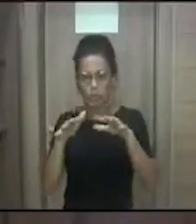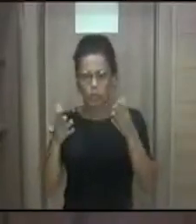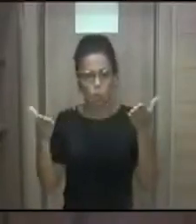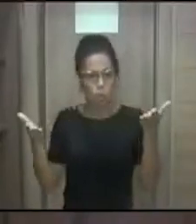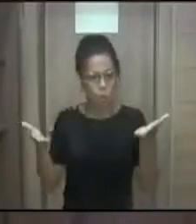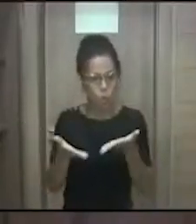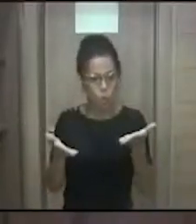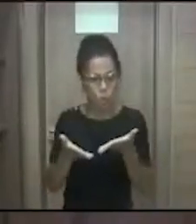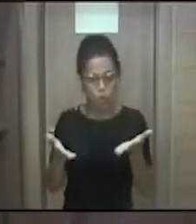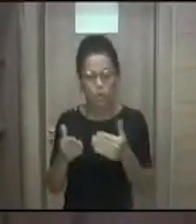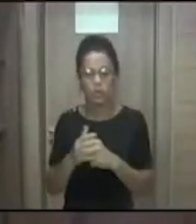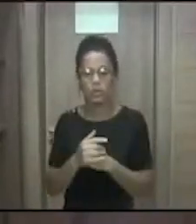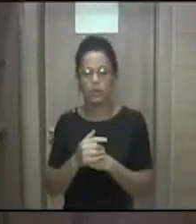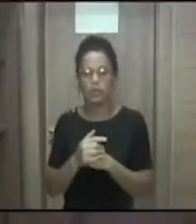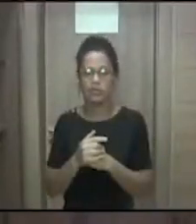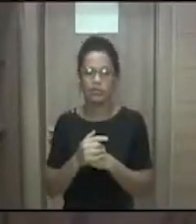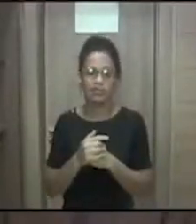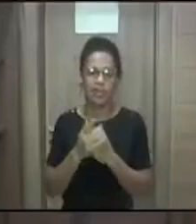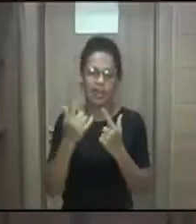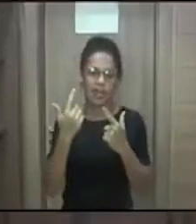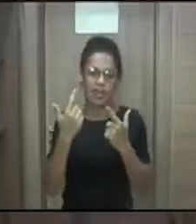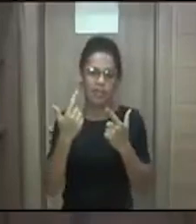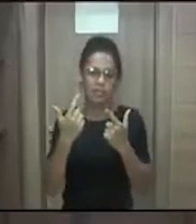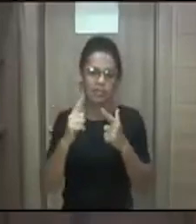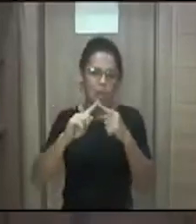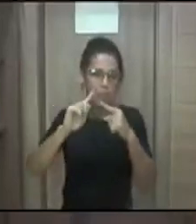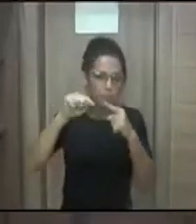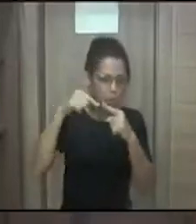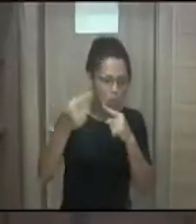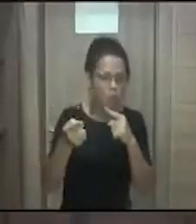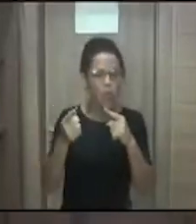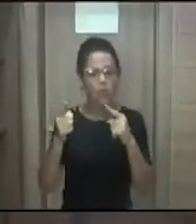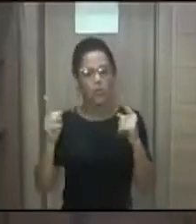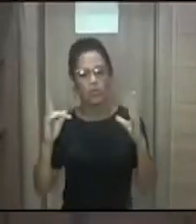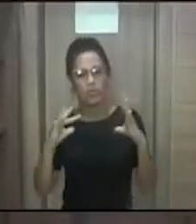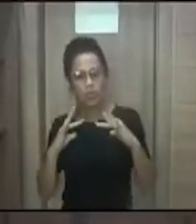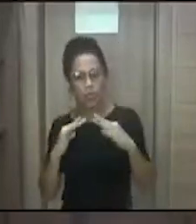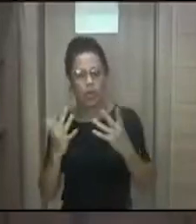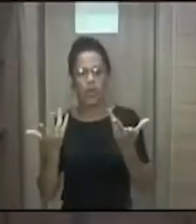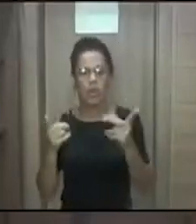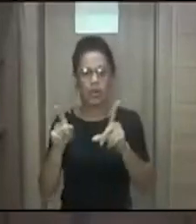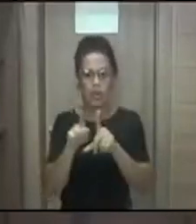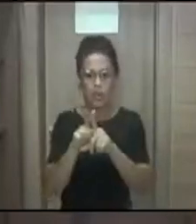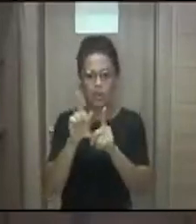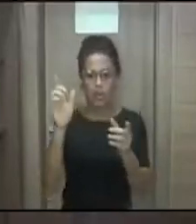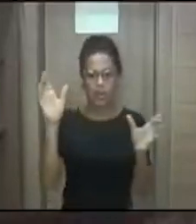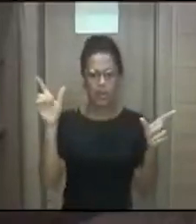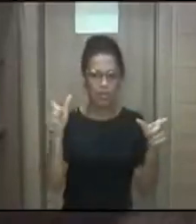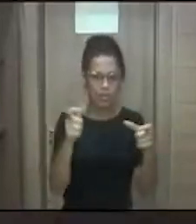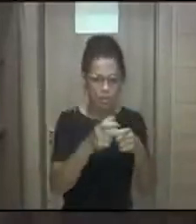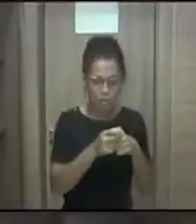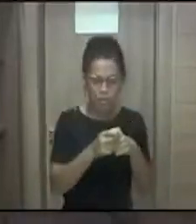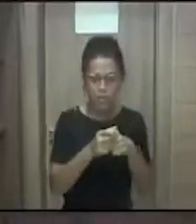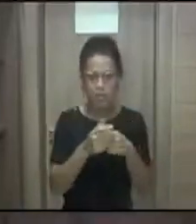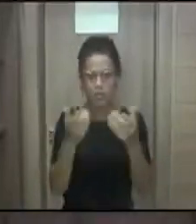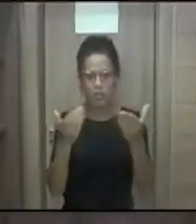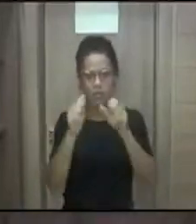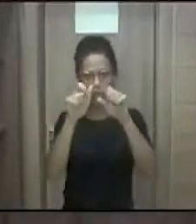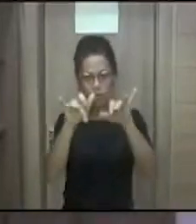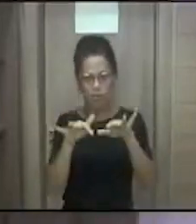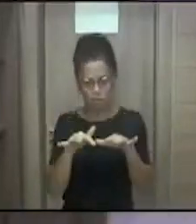né, pós-feriado, a gente até espera assim, que tem uma redução, mas que tem tão pouca gente aqui hoje nesse